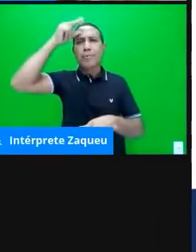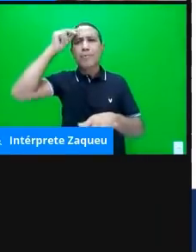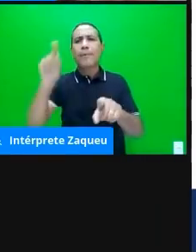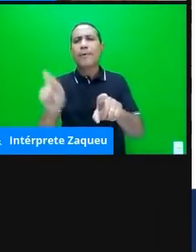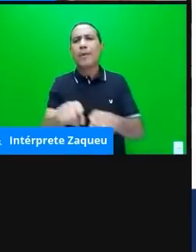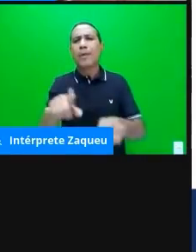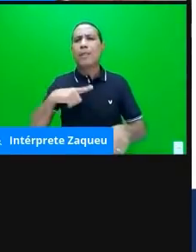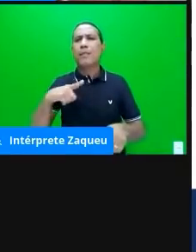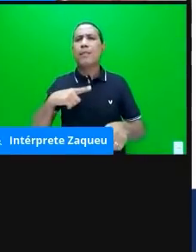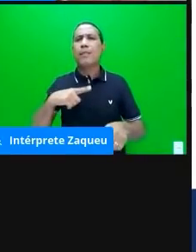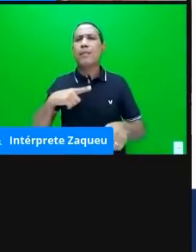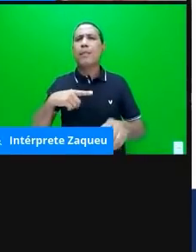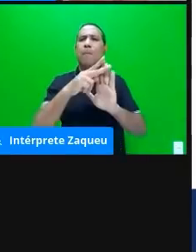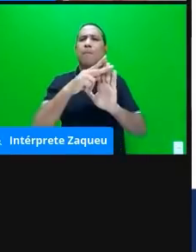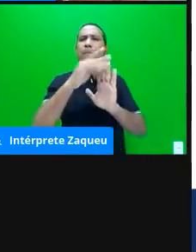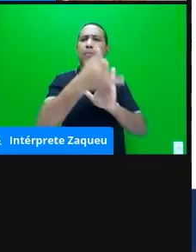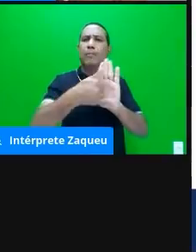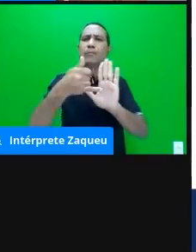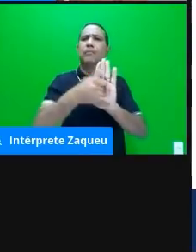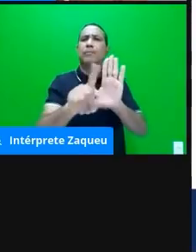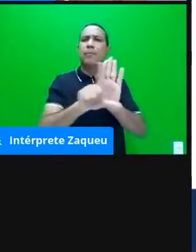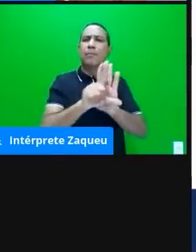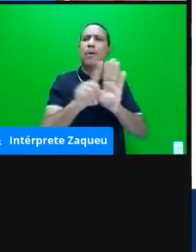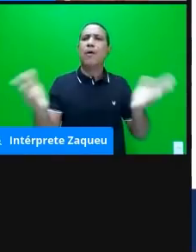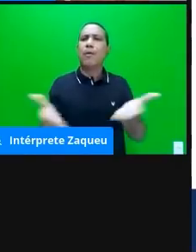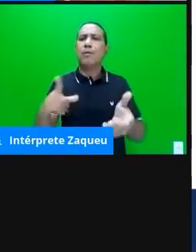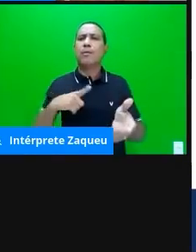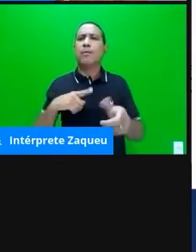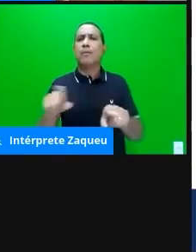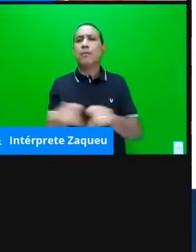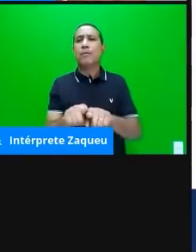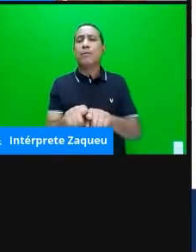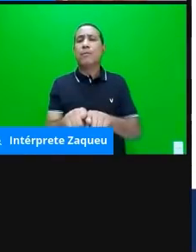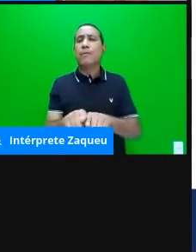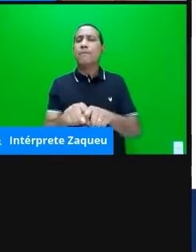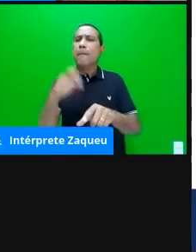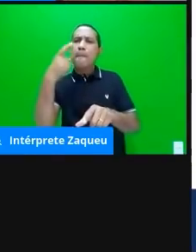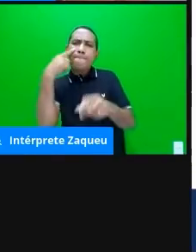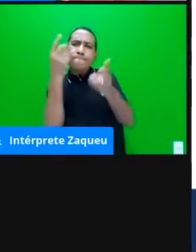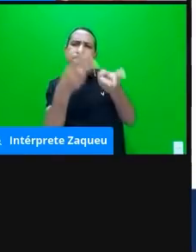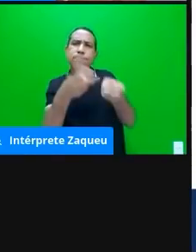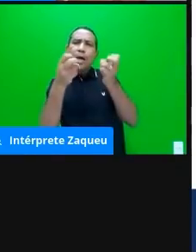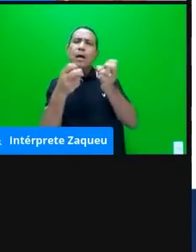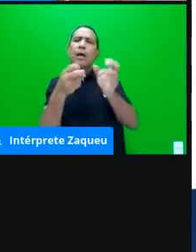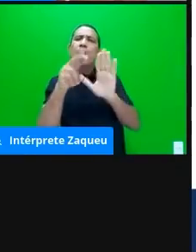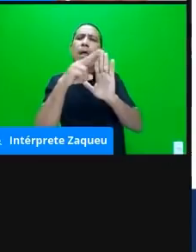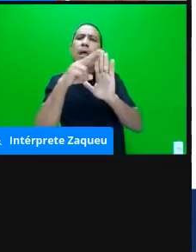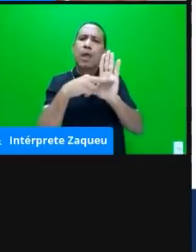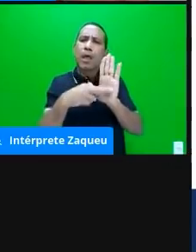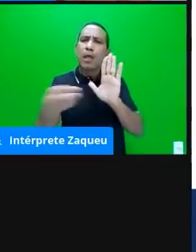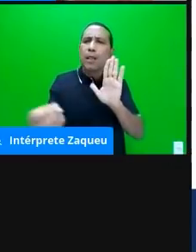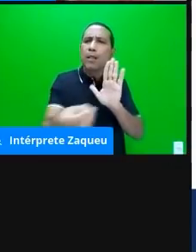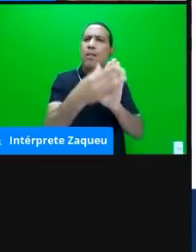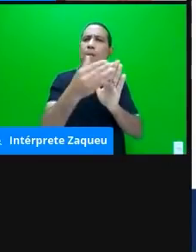de lei agora também. Então, para nós ficarmos atentos às normatizações, estar acompanhando,